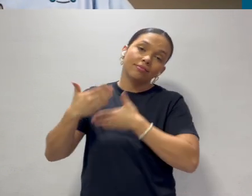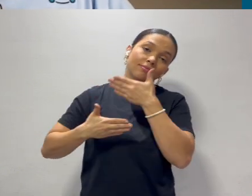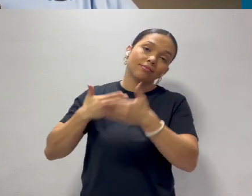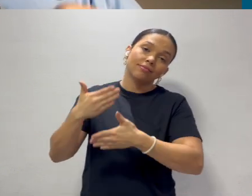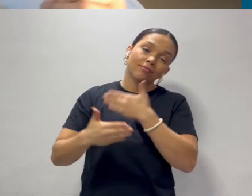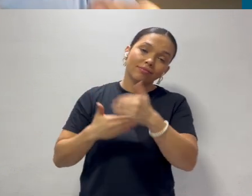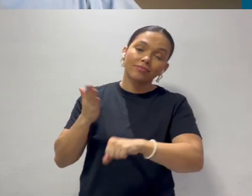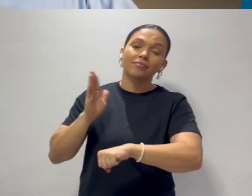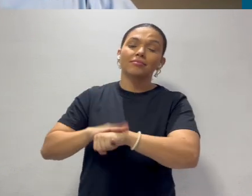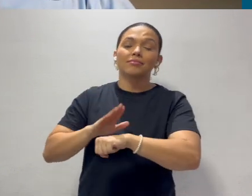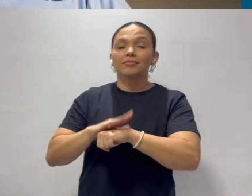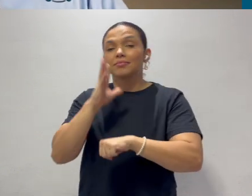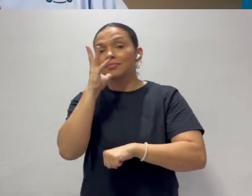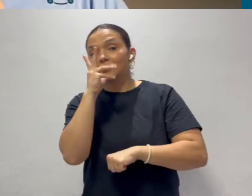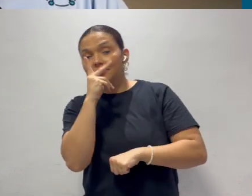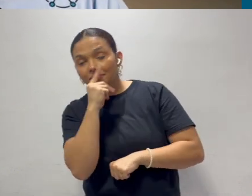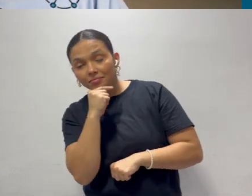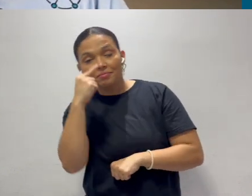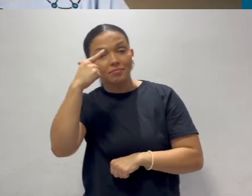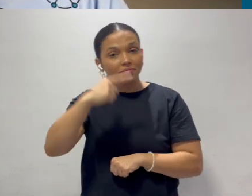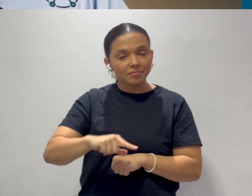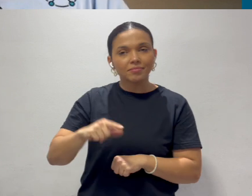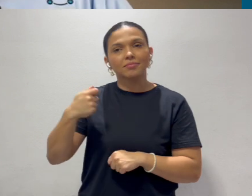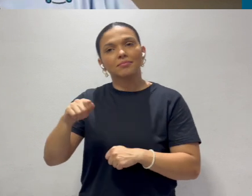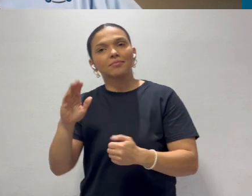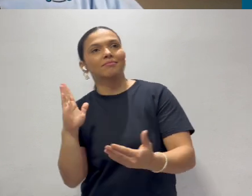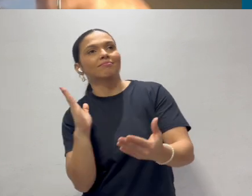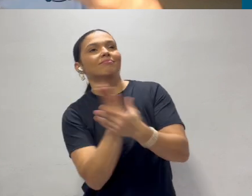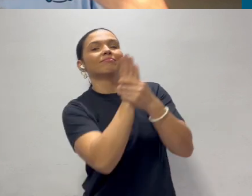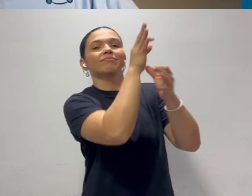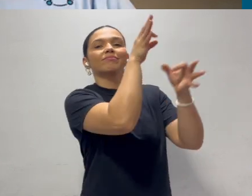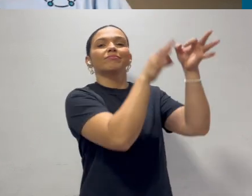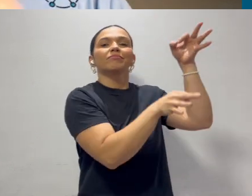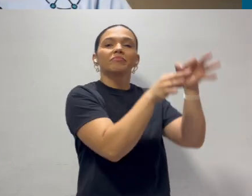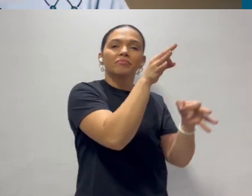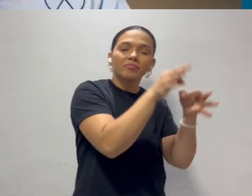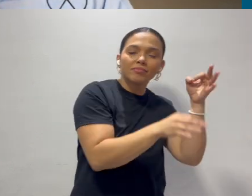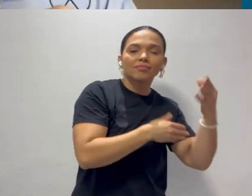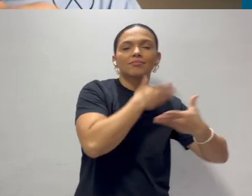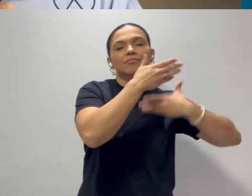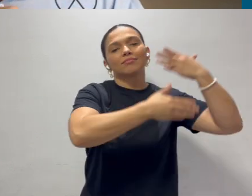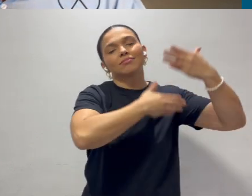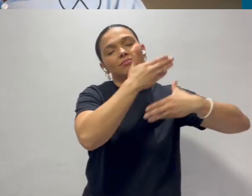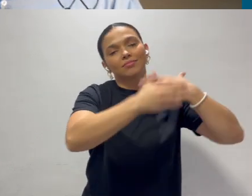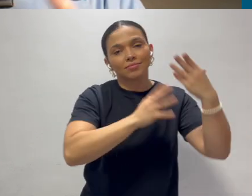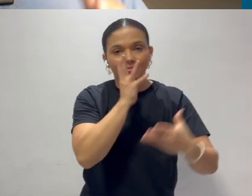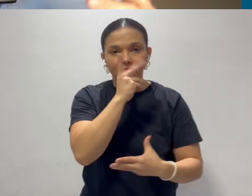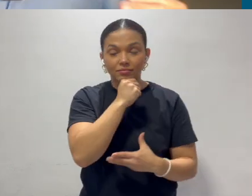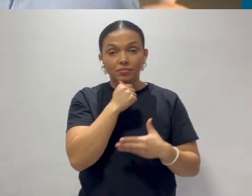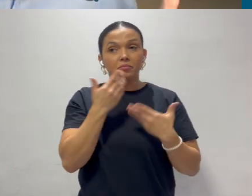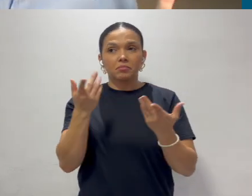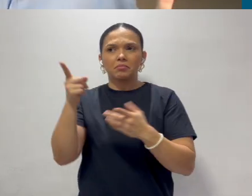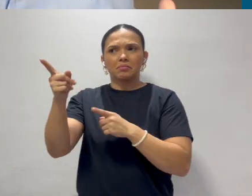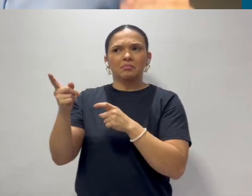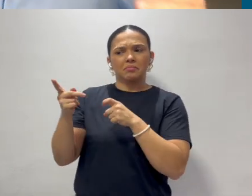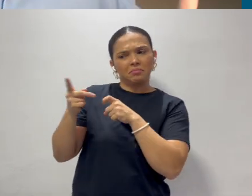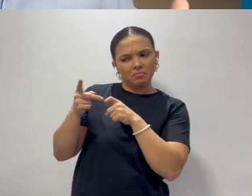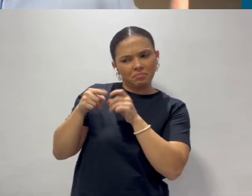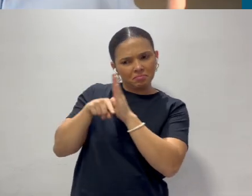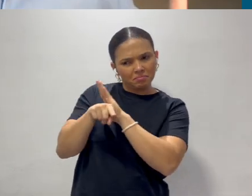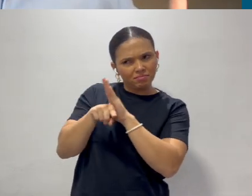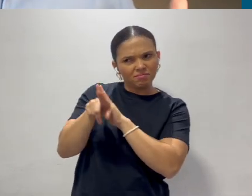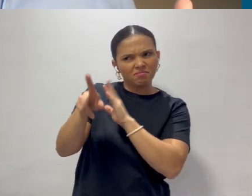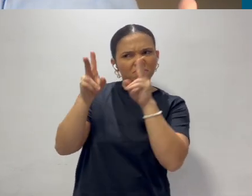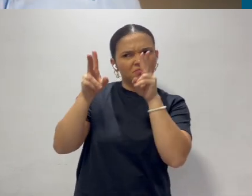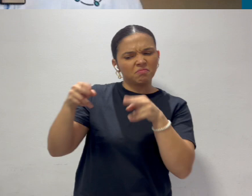vai passar mais um tempo, vai demorar mais prazo, vai ter que ir para o judiciário, aquela coisa toda. Então, as pessoas imaginam assim, o perito